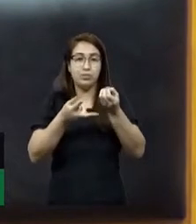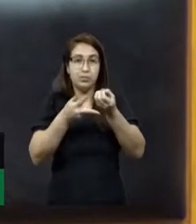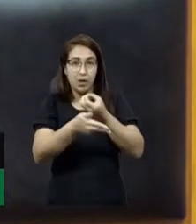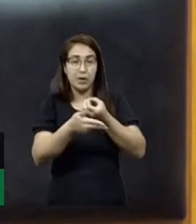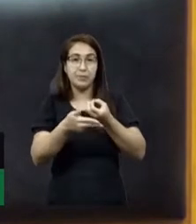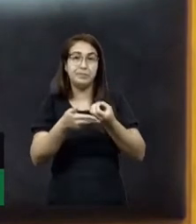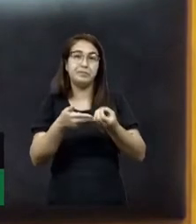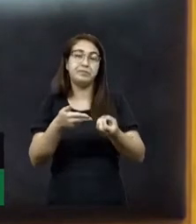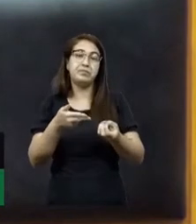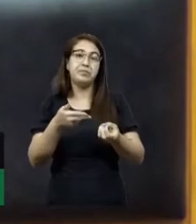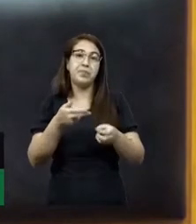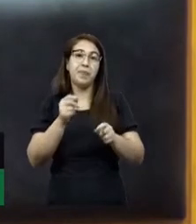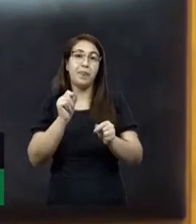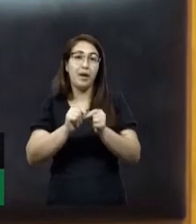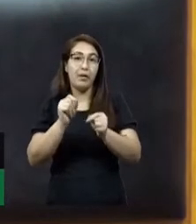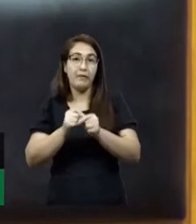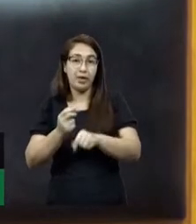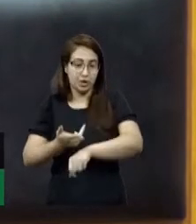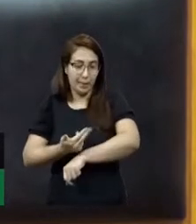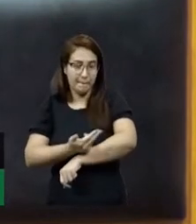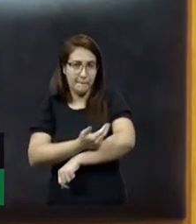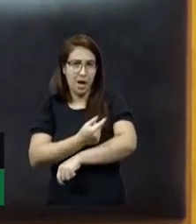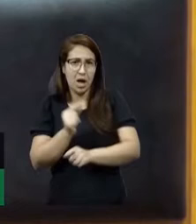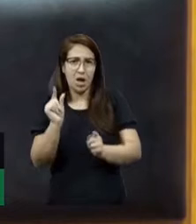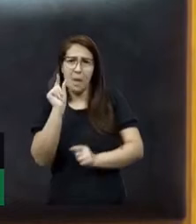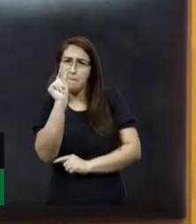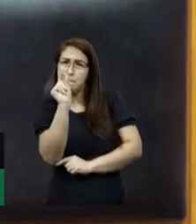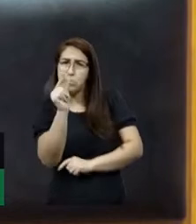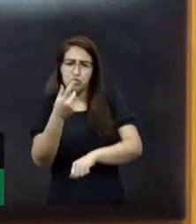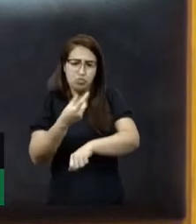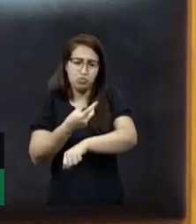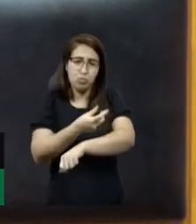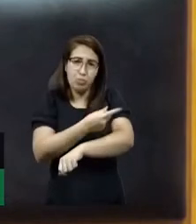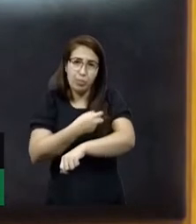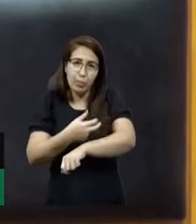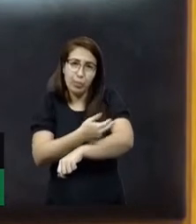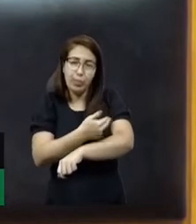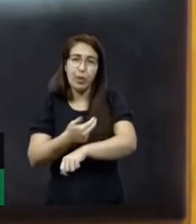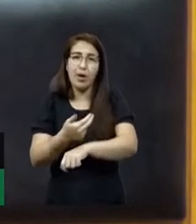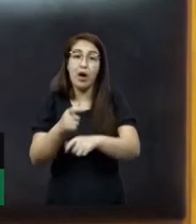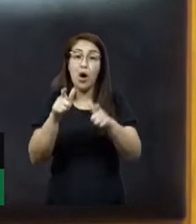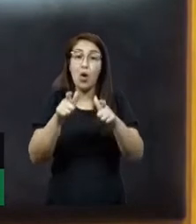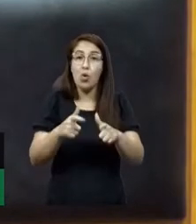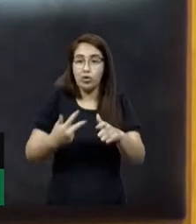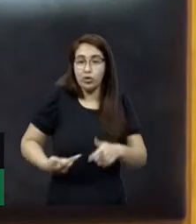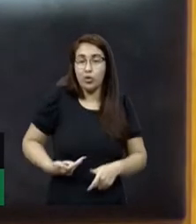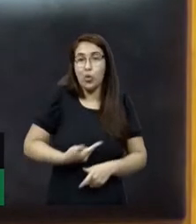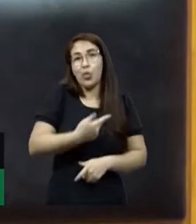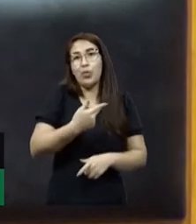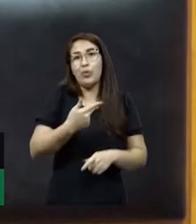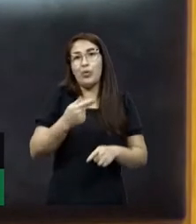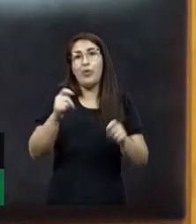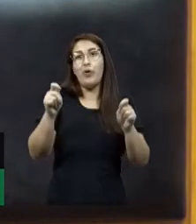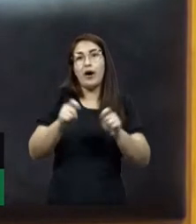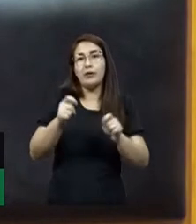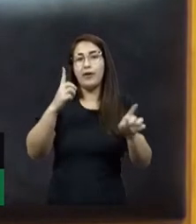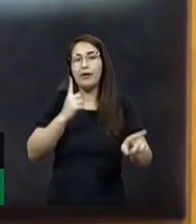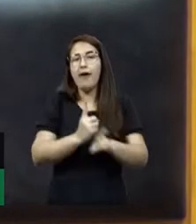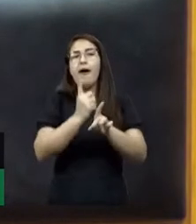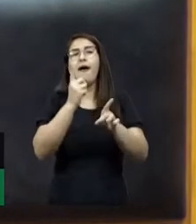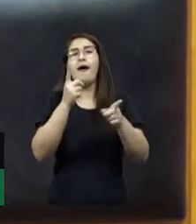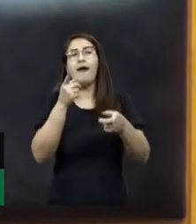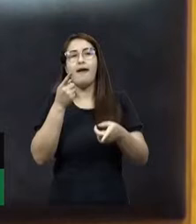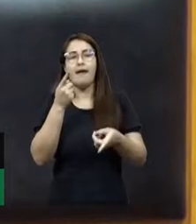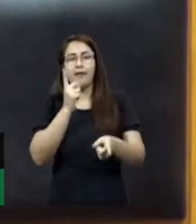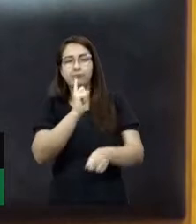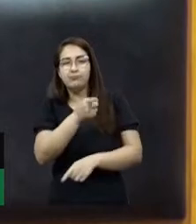E lá ela faz uma tatuagem bem pequenininha, aonde foi feito o corte para poder fazer a castração de fêmeas